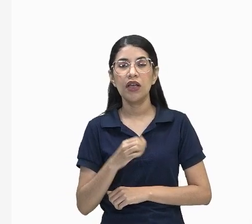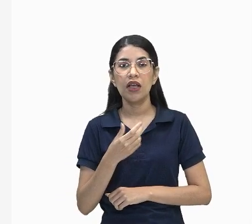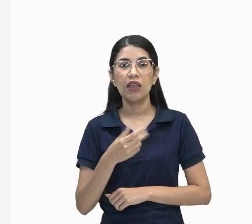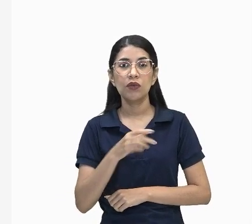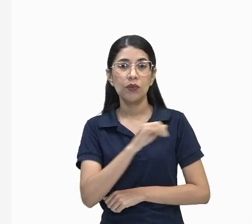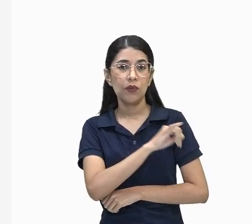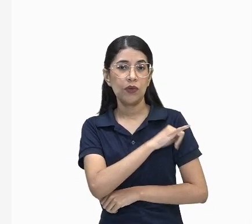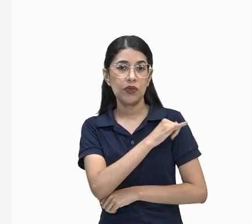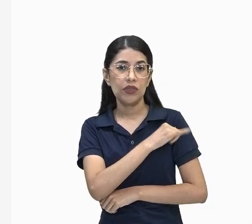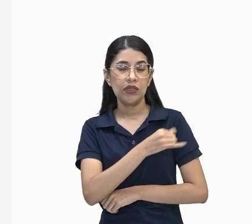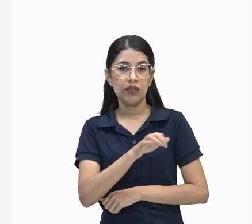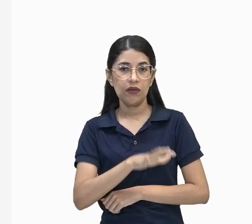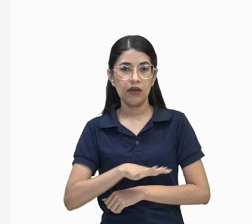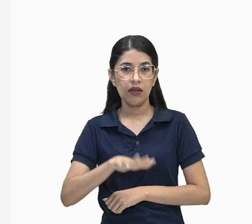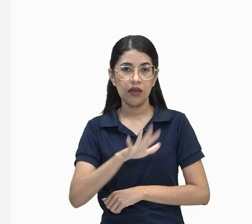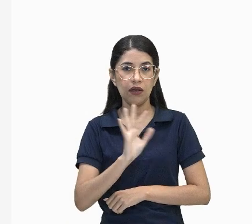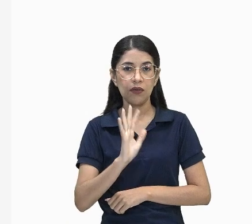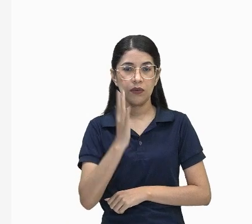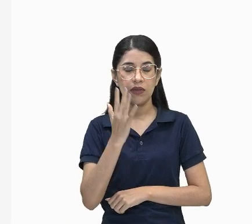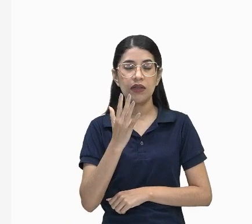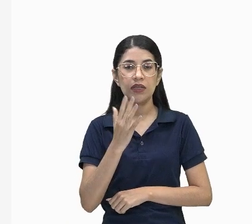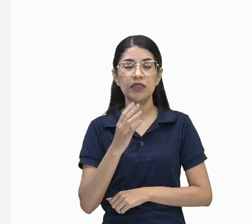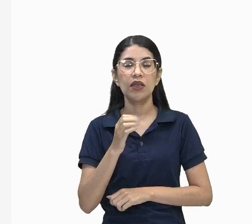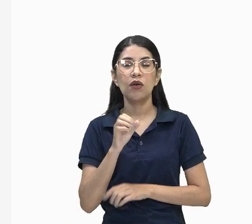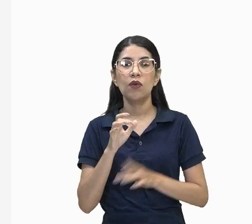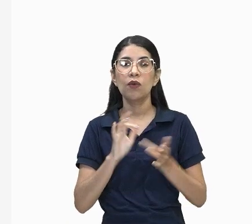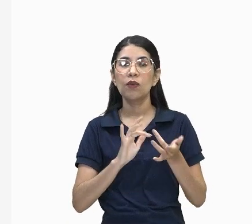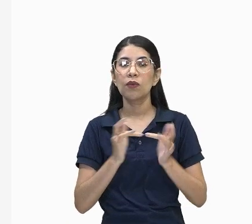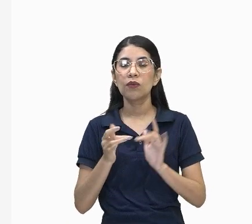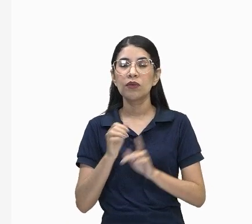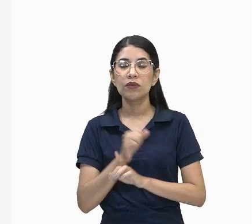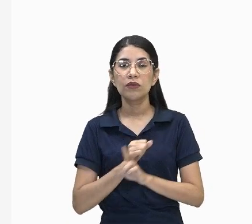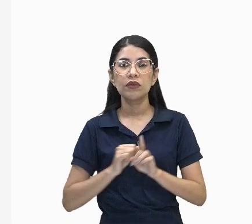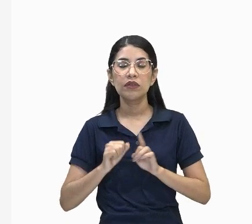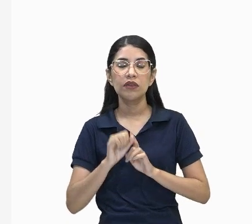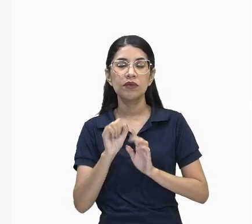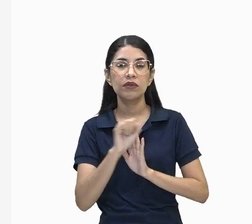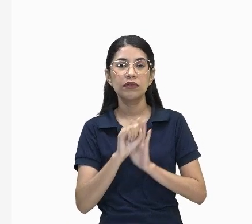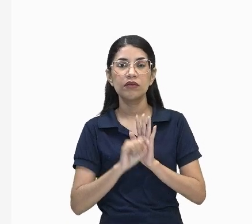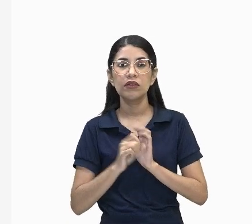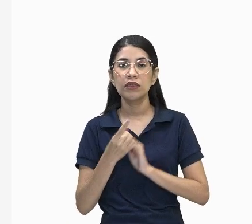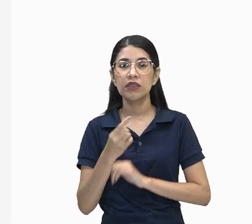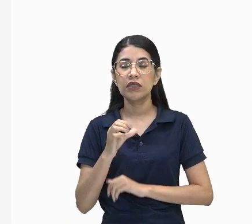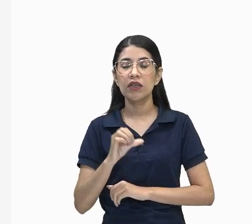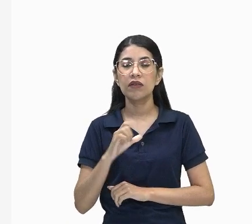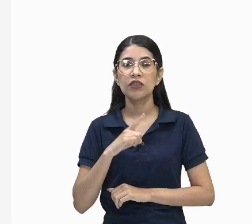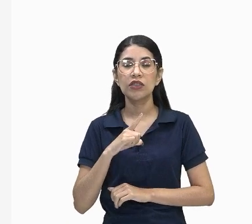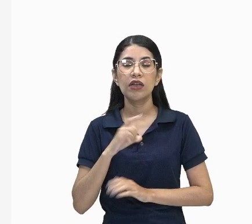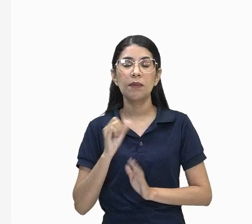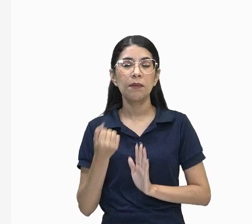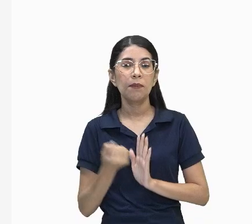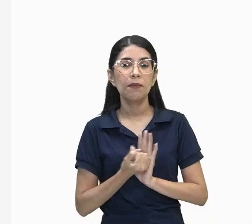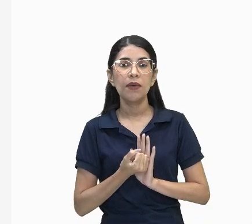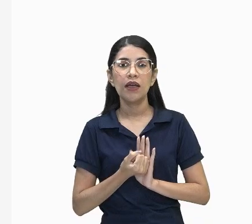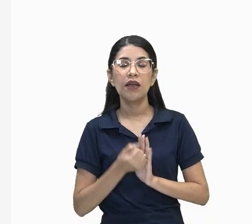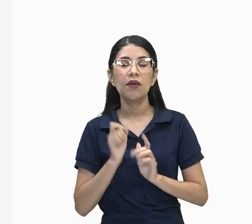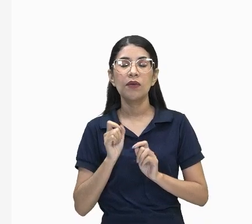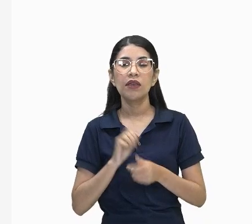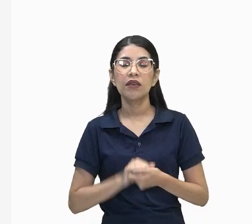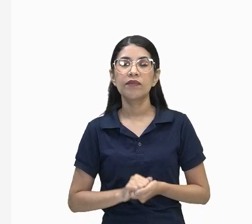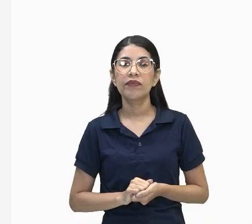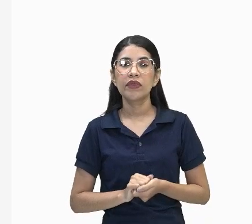que esse é o cenário, o contexto social do século XIX era marcado por